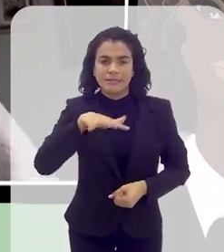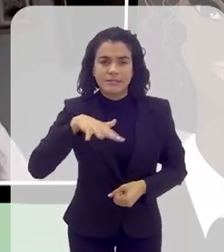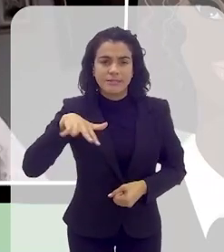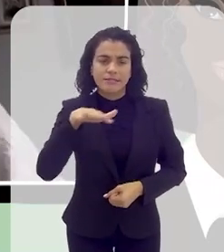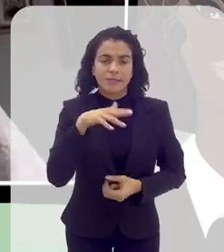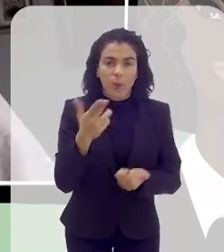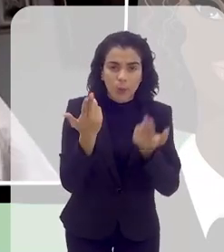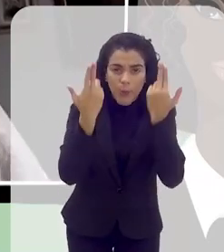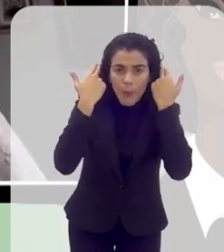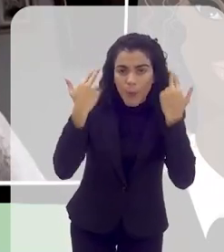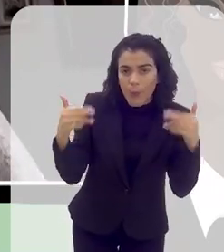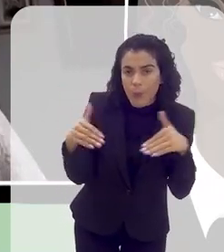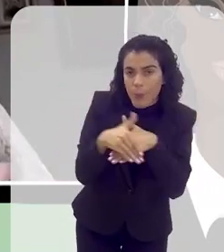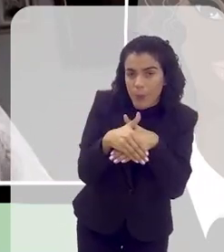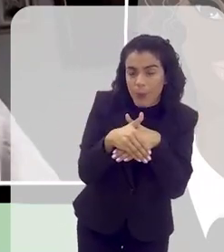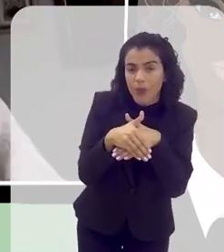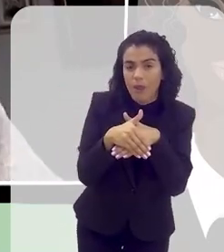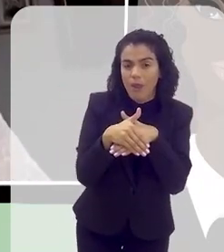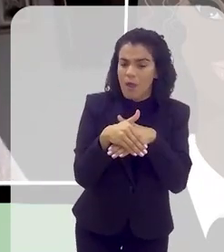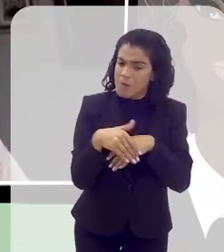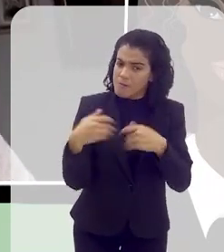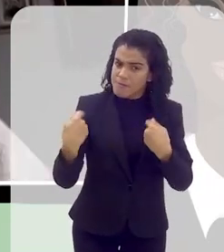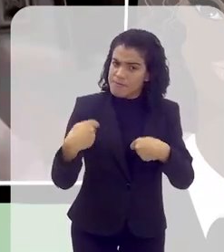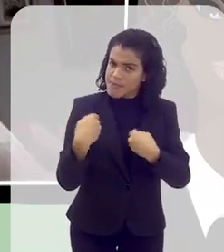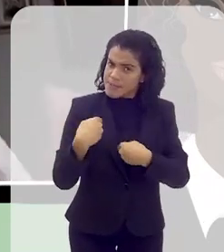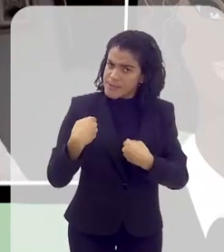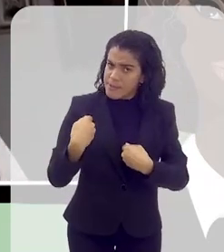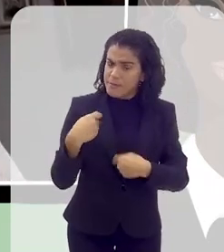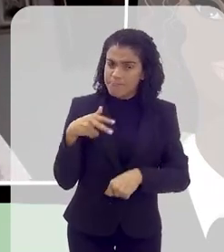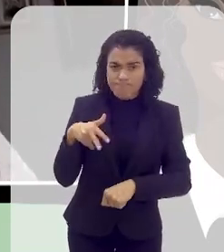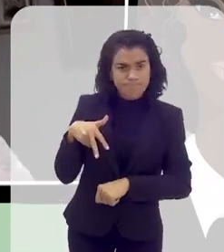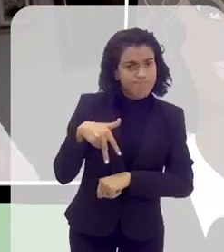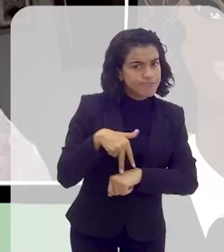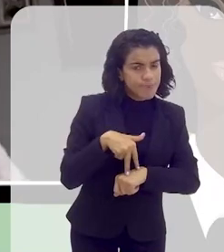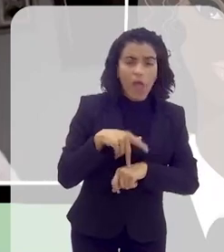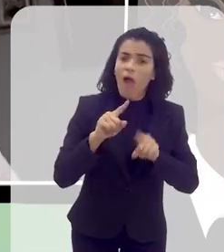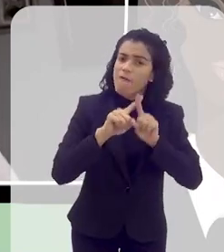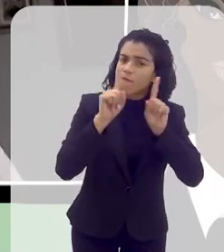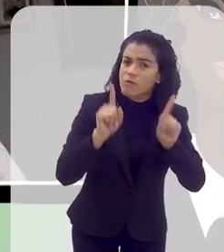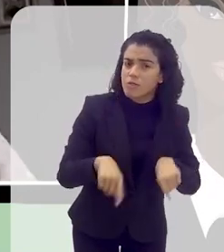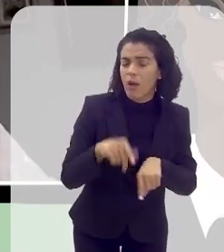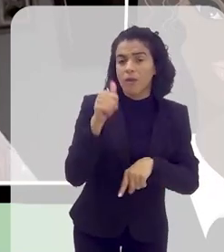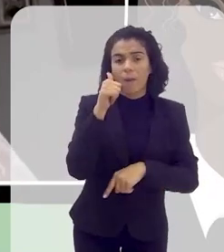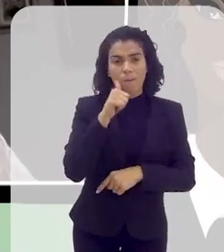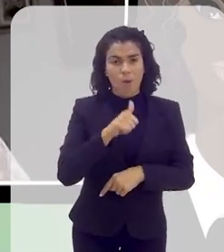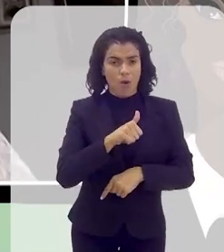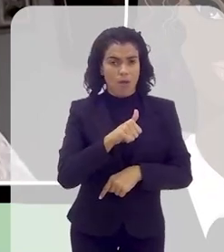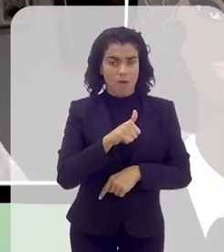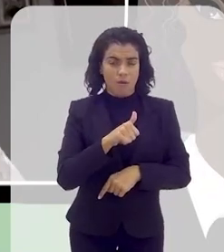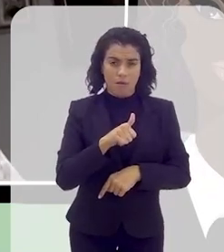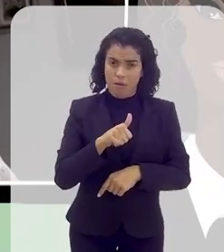esse papel subsidiário, claramente se colocar dentro do que é a função